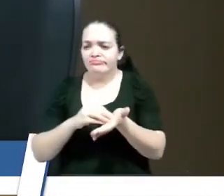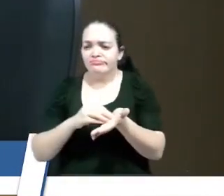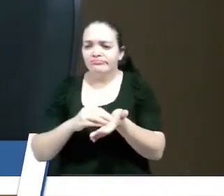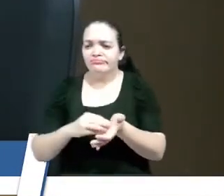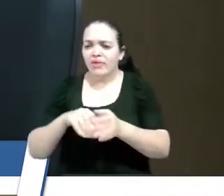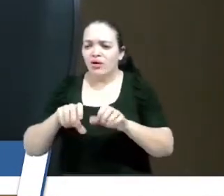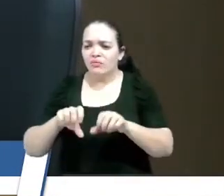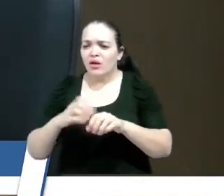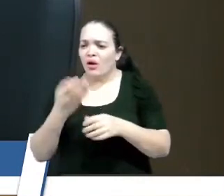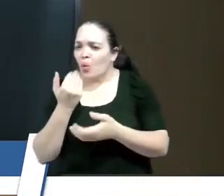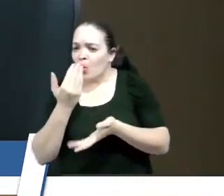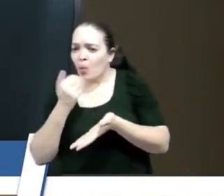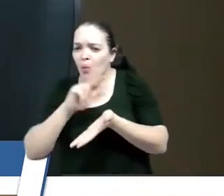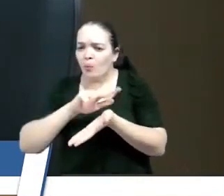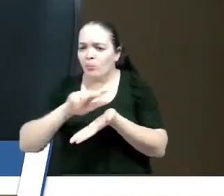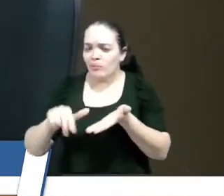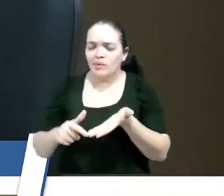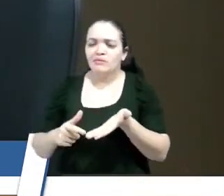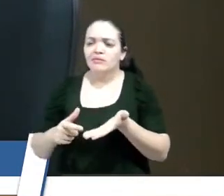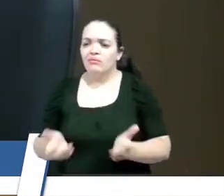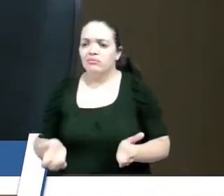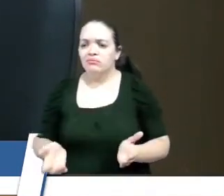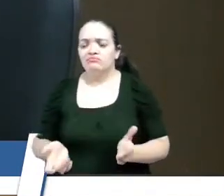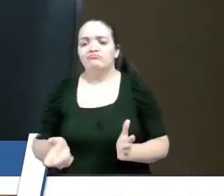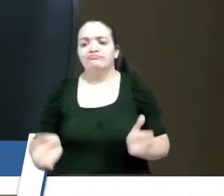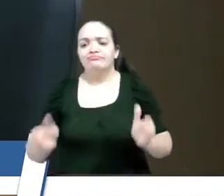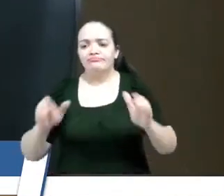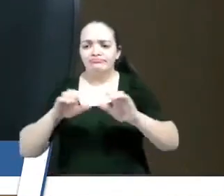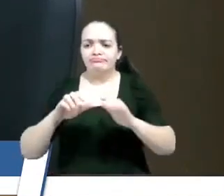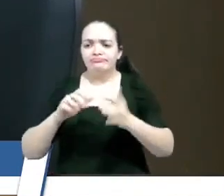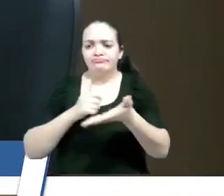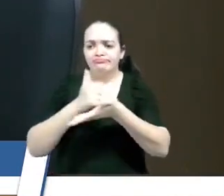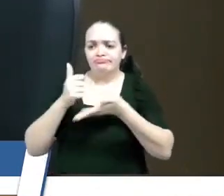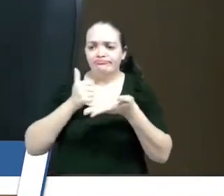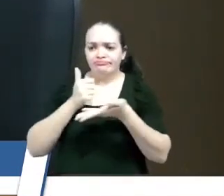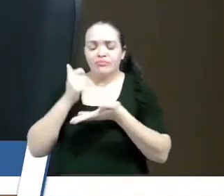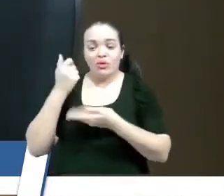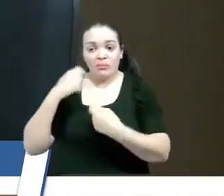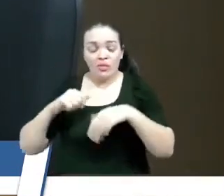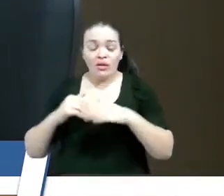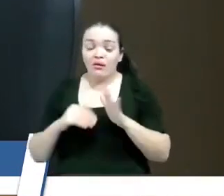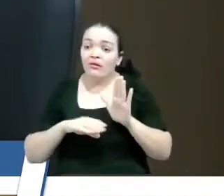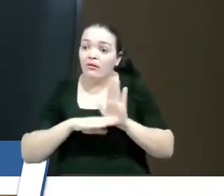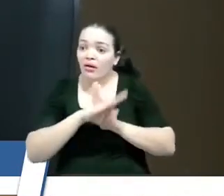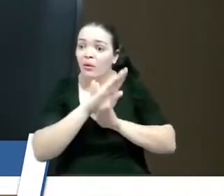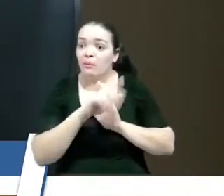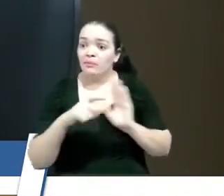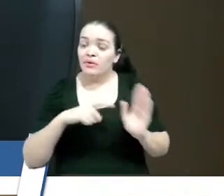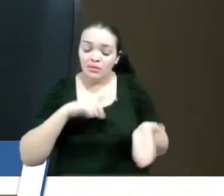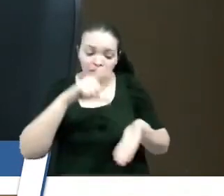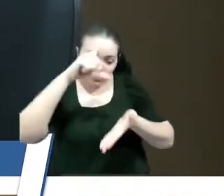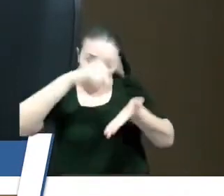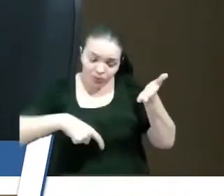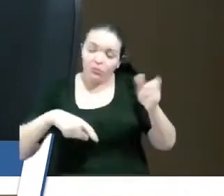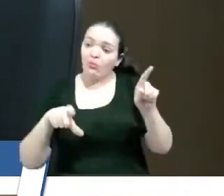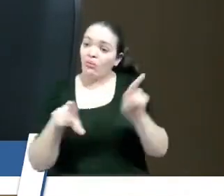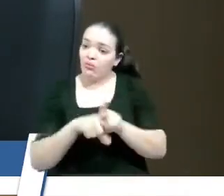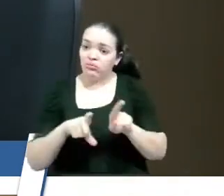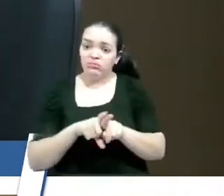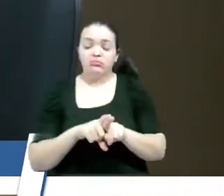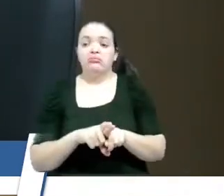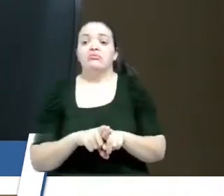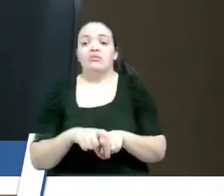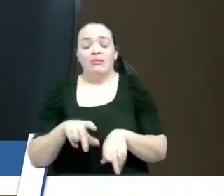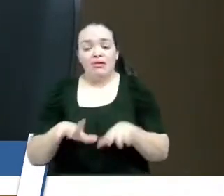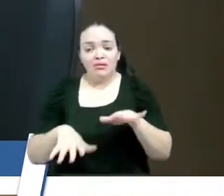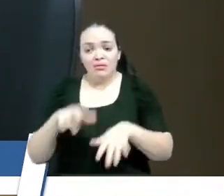aquela, não é do cartão, da cesta básica. Mas, além disso, precisa aumentar o número de cartões também, precisa aumentar. Tem muita gente que, ao